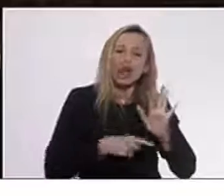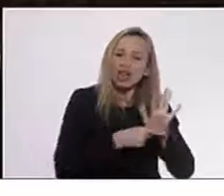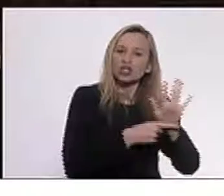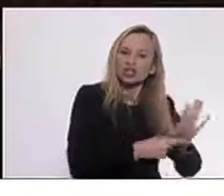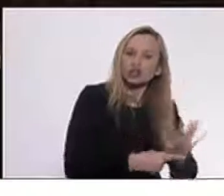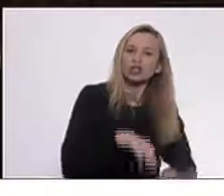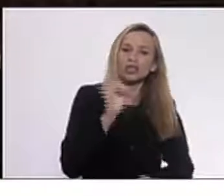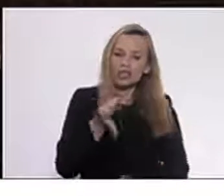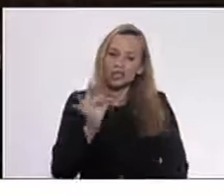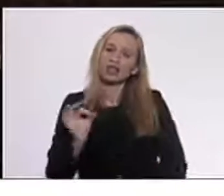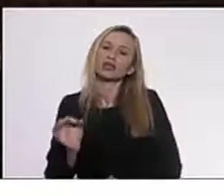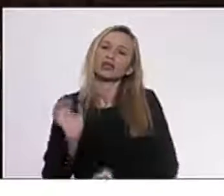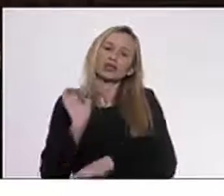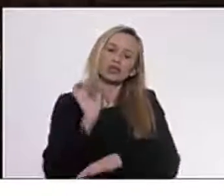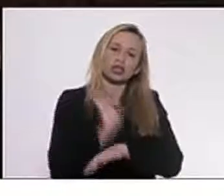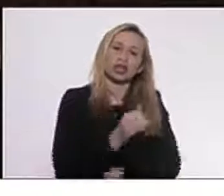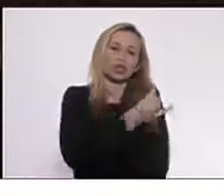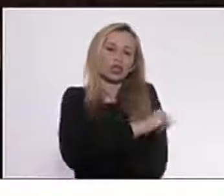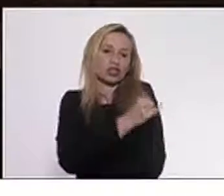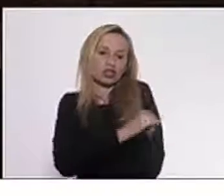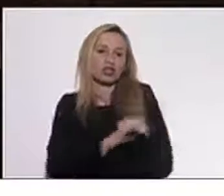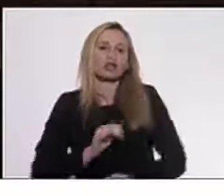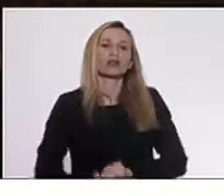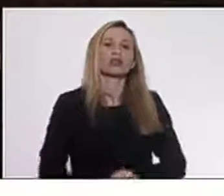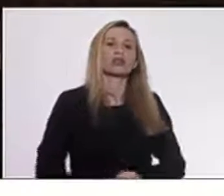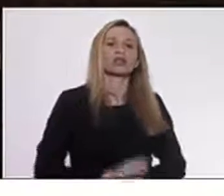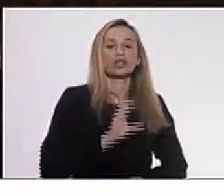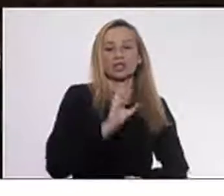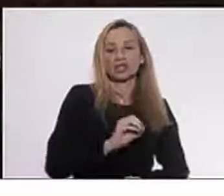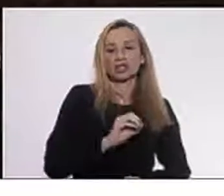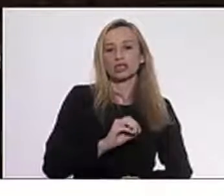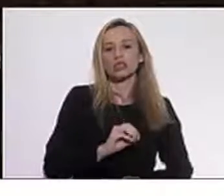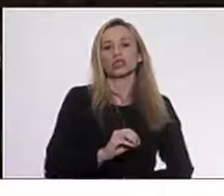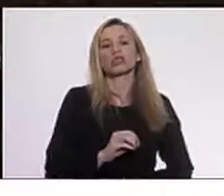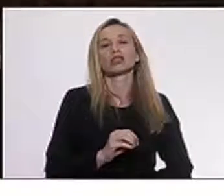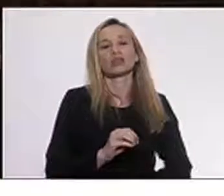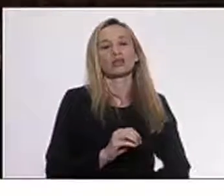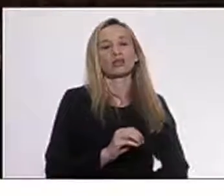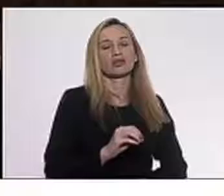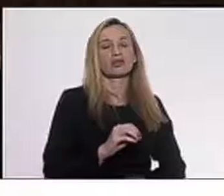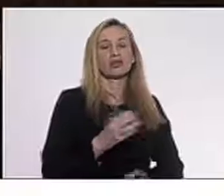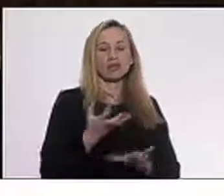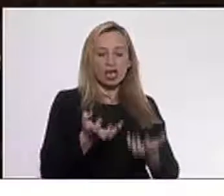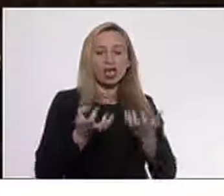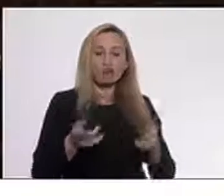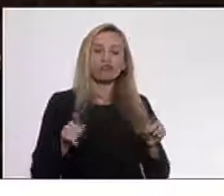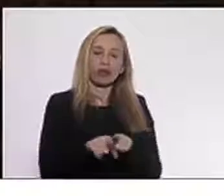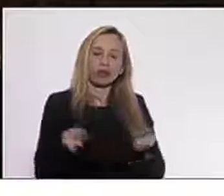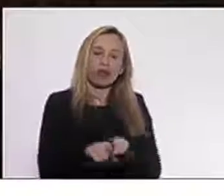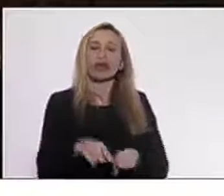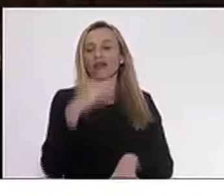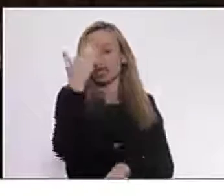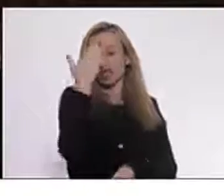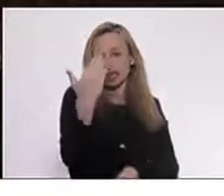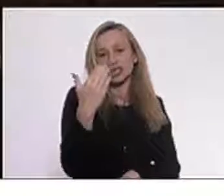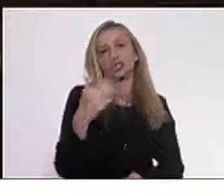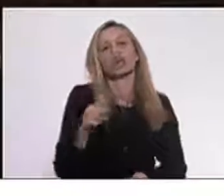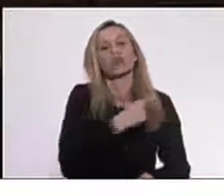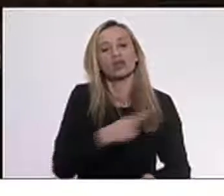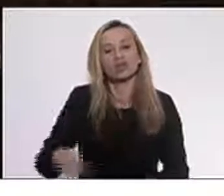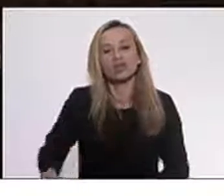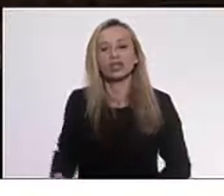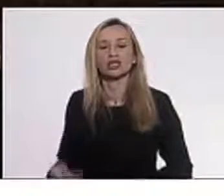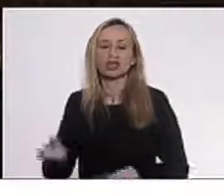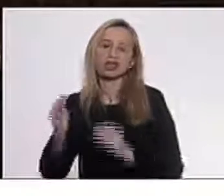do Estado do Rio de Janeiro, a despeito dos egos e das vaidades. Quero também agradecer ao presidente